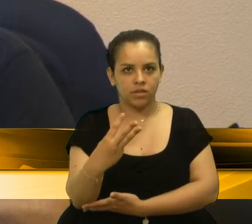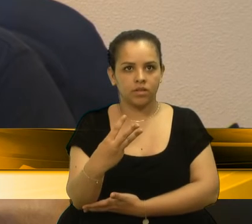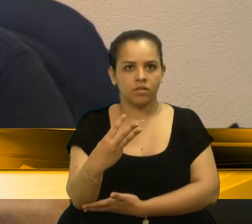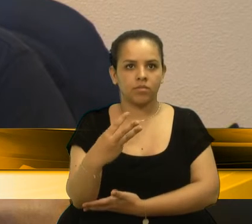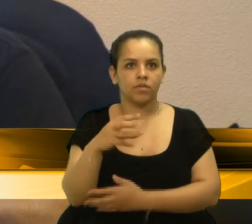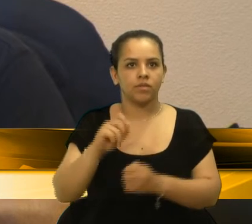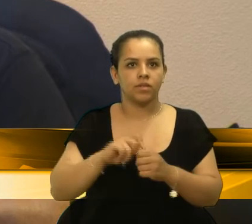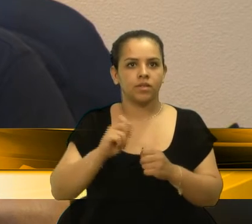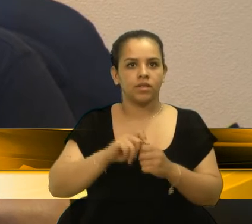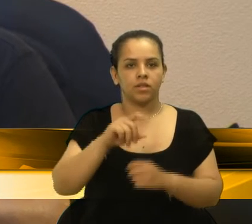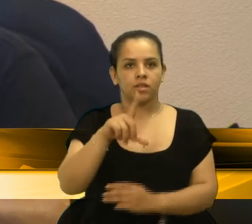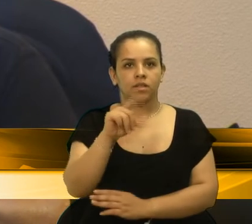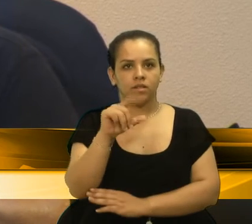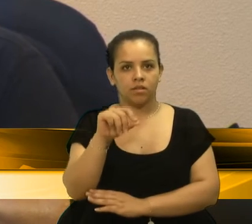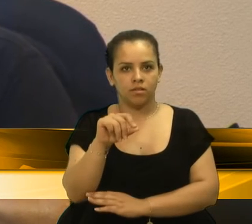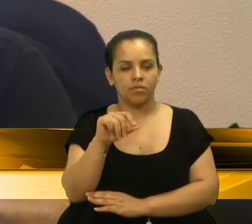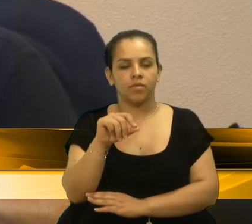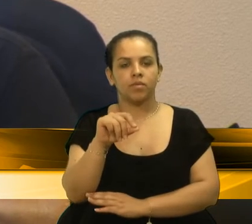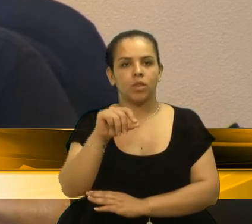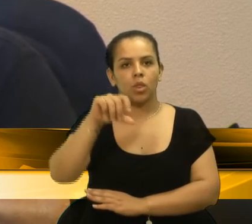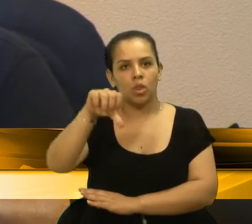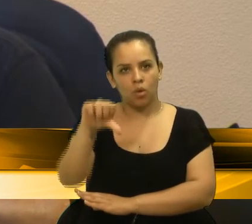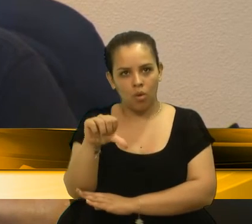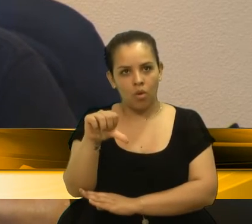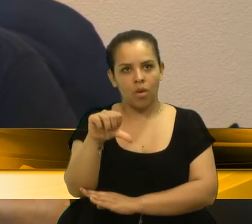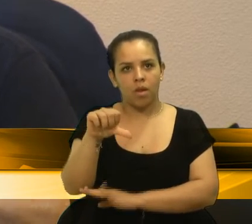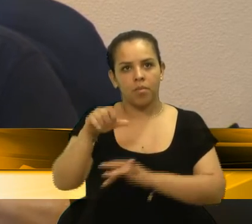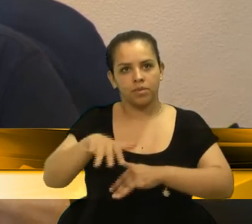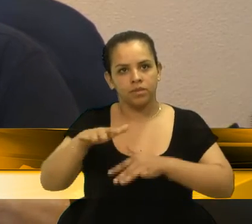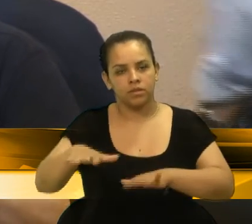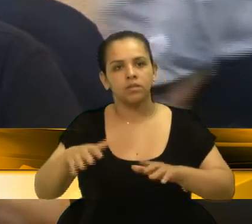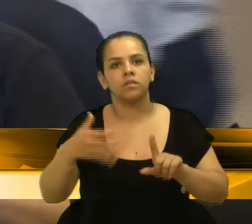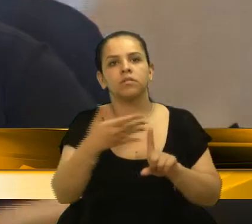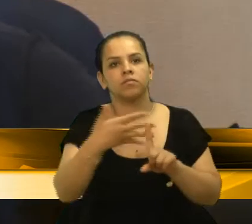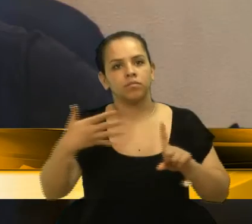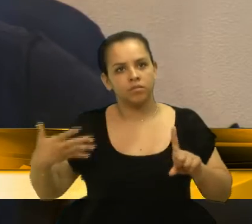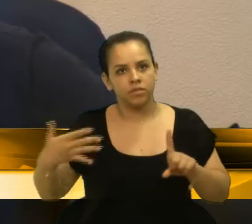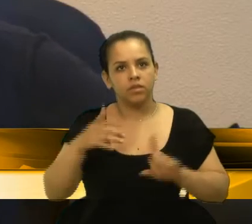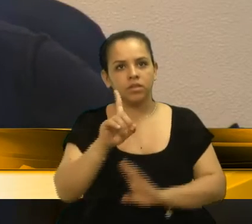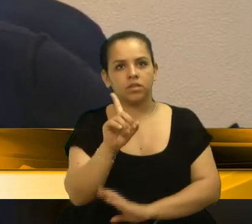da realização da 19ª Parada Livre teve como fundamento o decreto